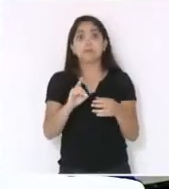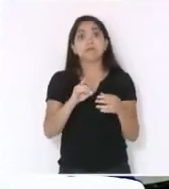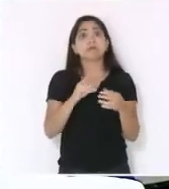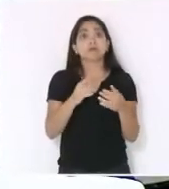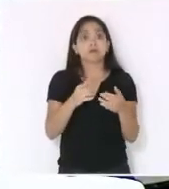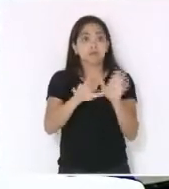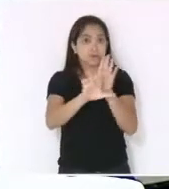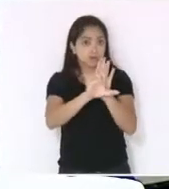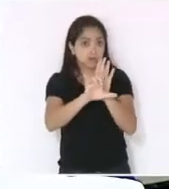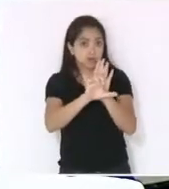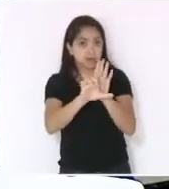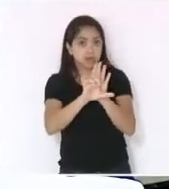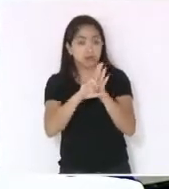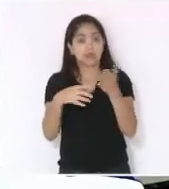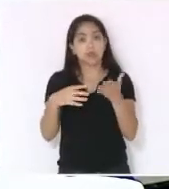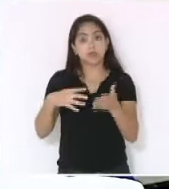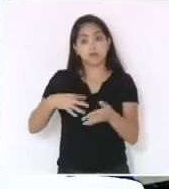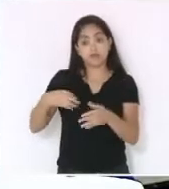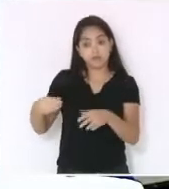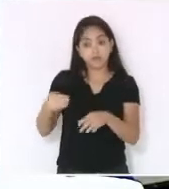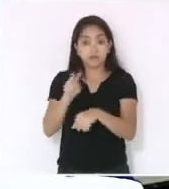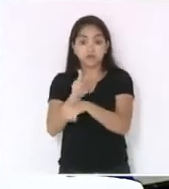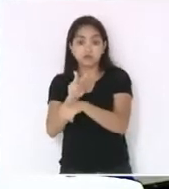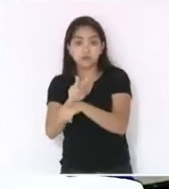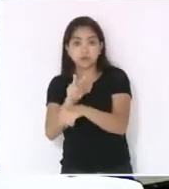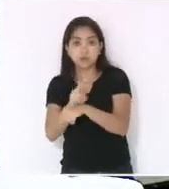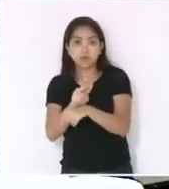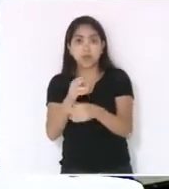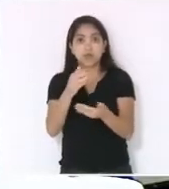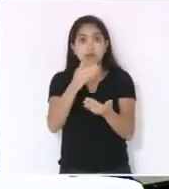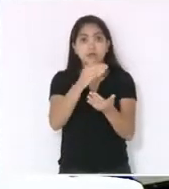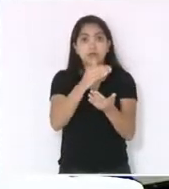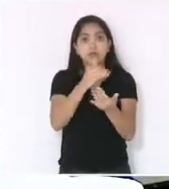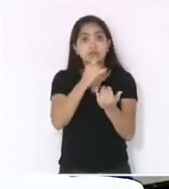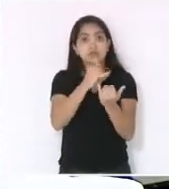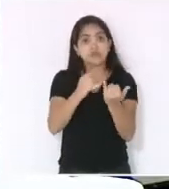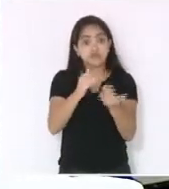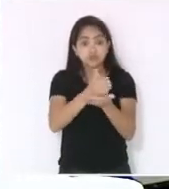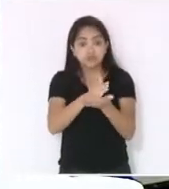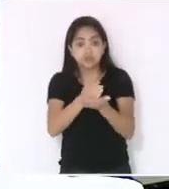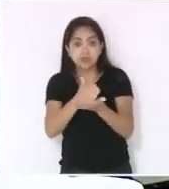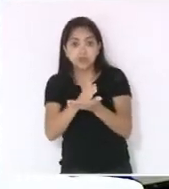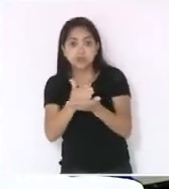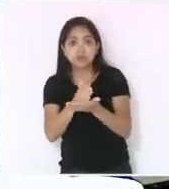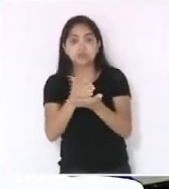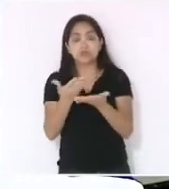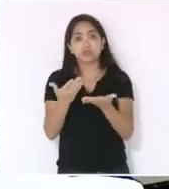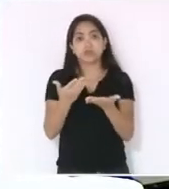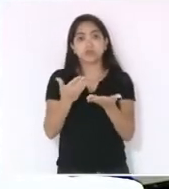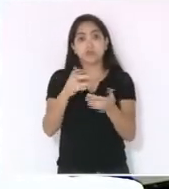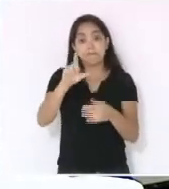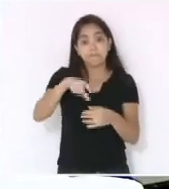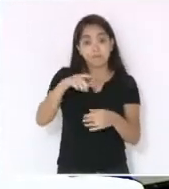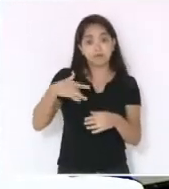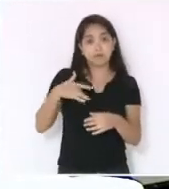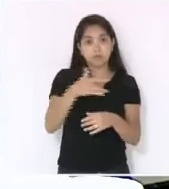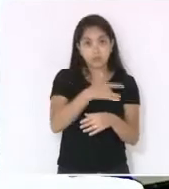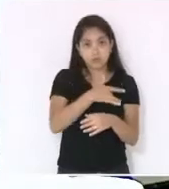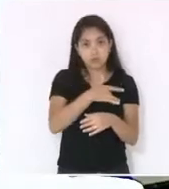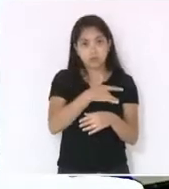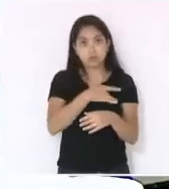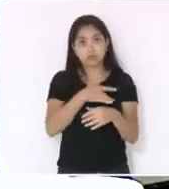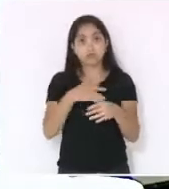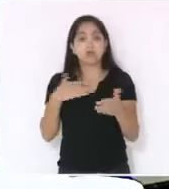da guarda dos filhos, divisão de bens, passando por direito à herança, plano de saúde do companheiro e vai até